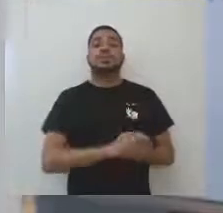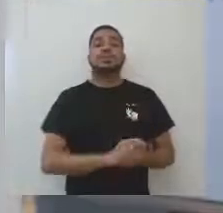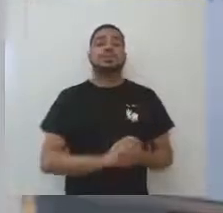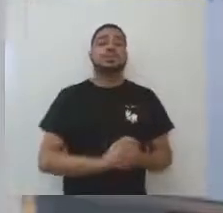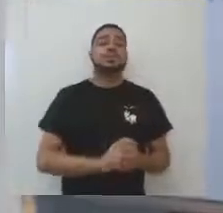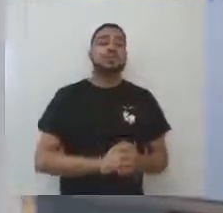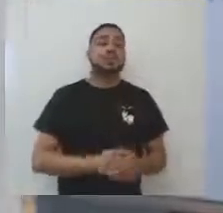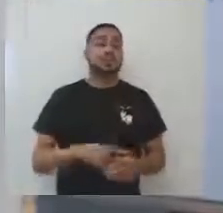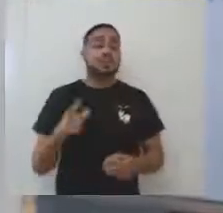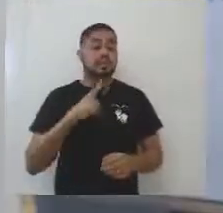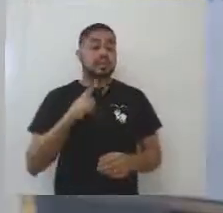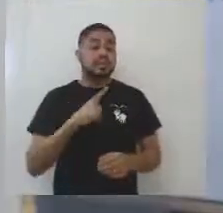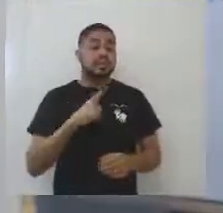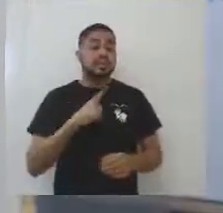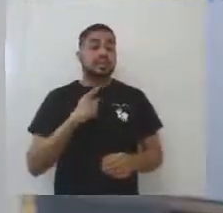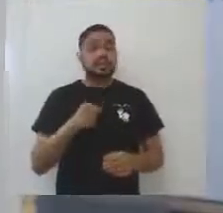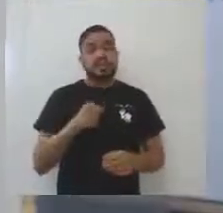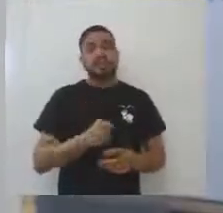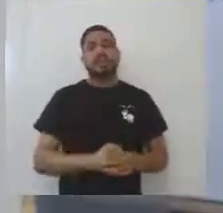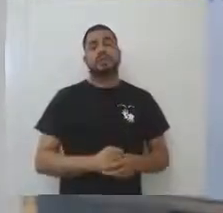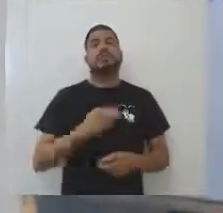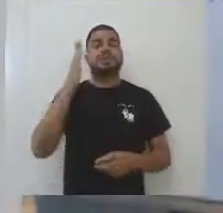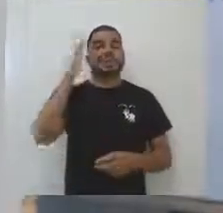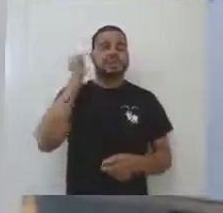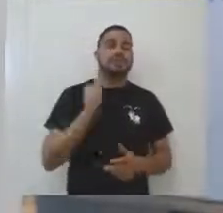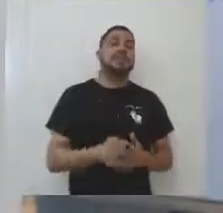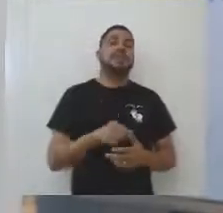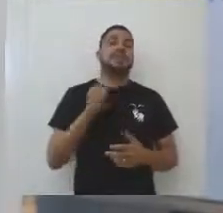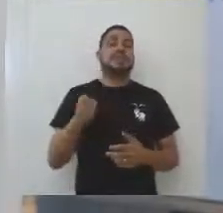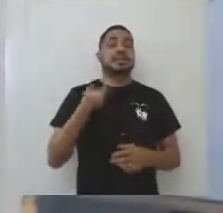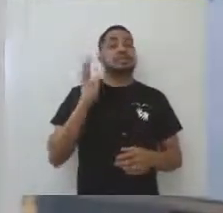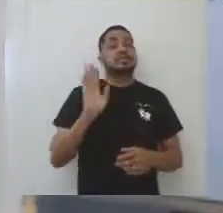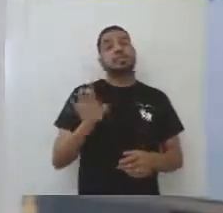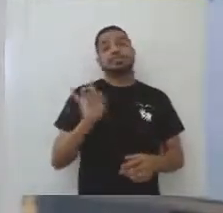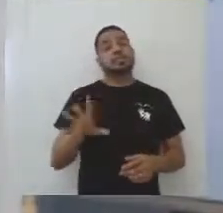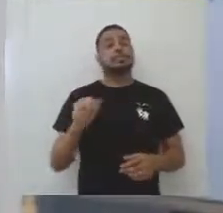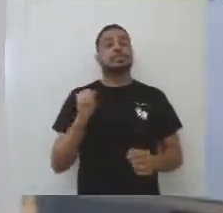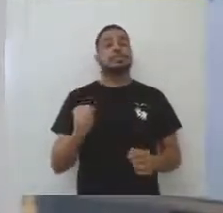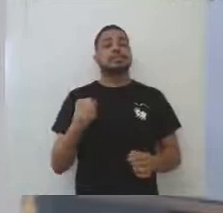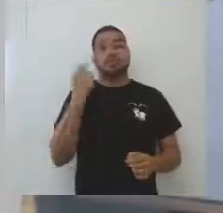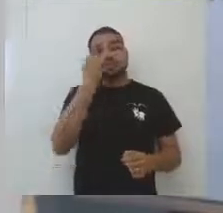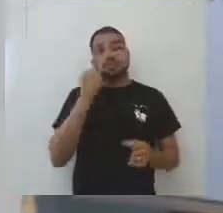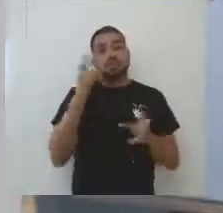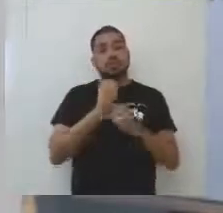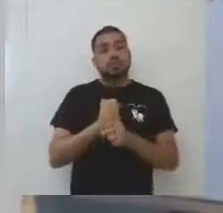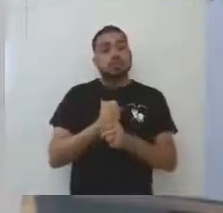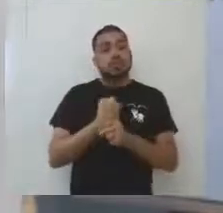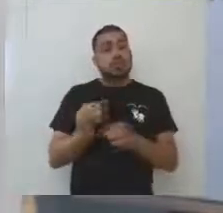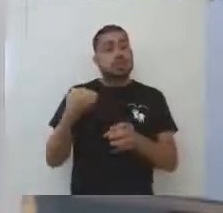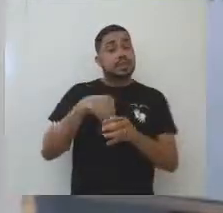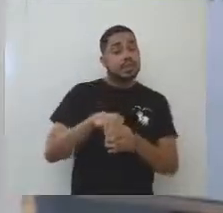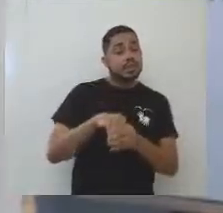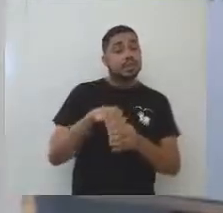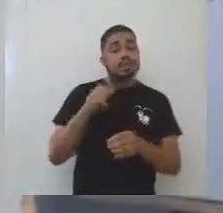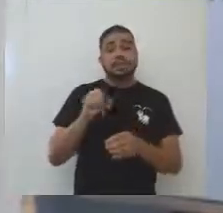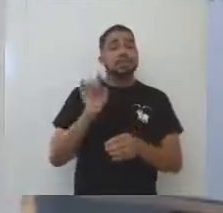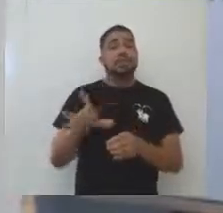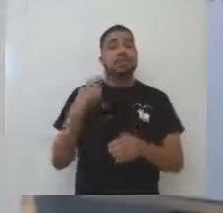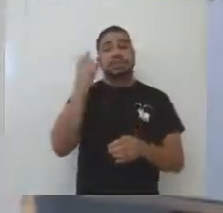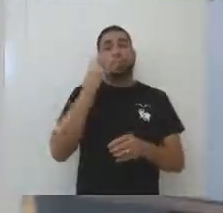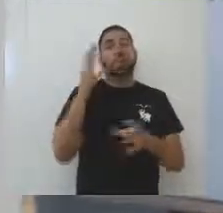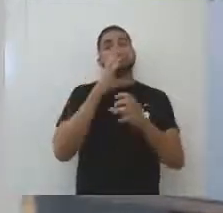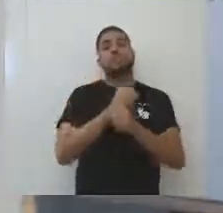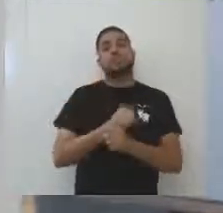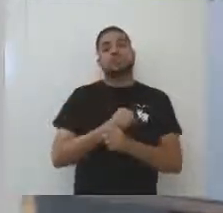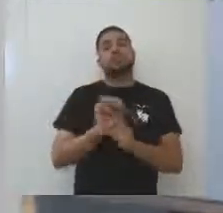está te dando a condição de você saber que ele só pode ter olho escuro. E dentro da condição dele só ter olho